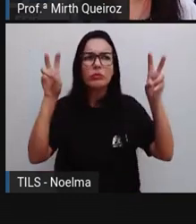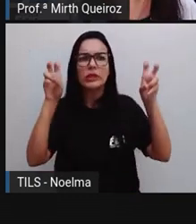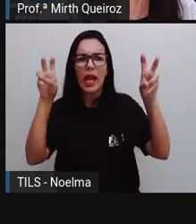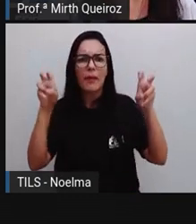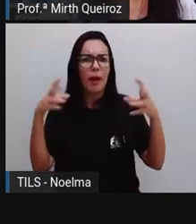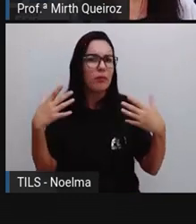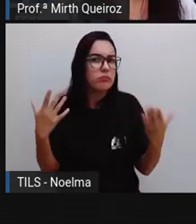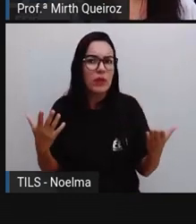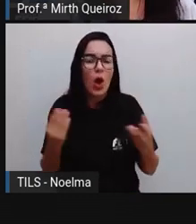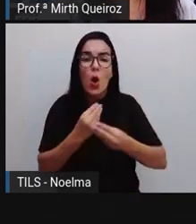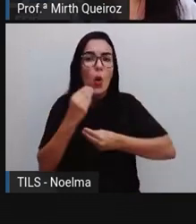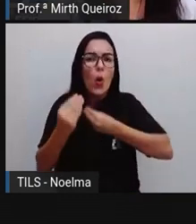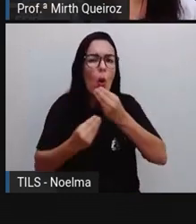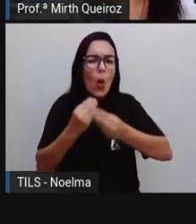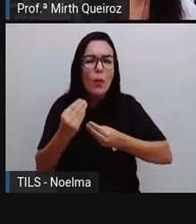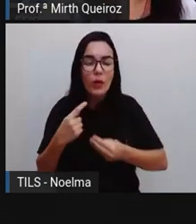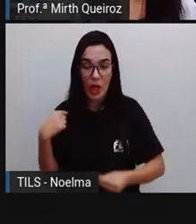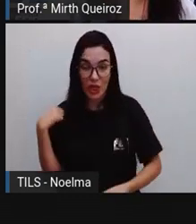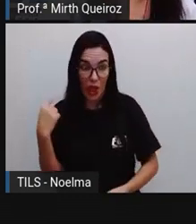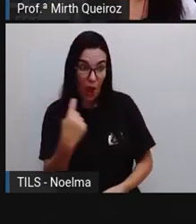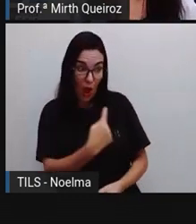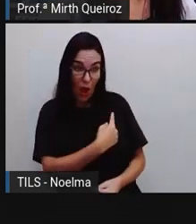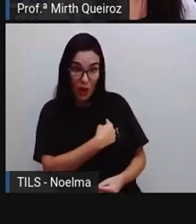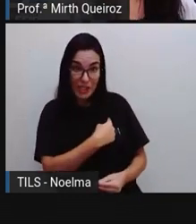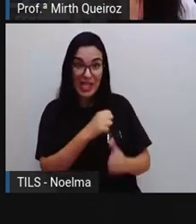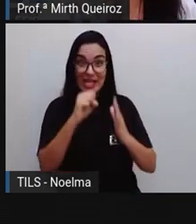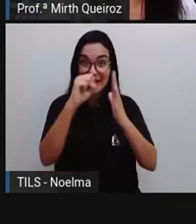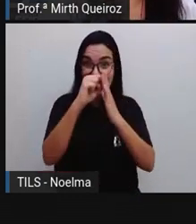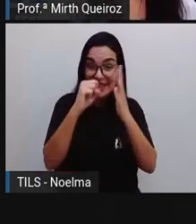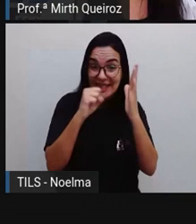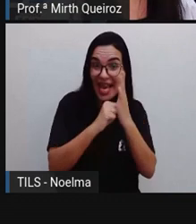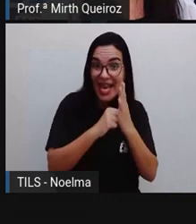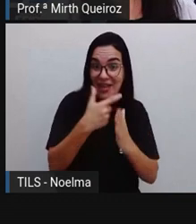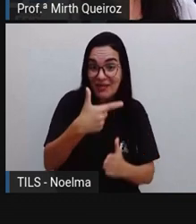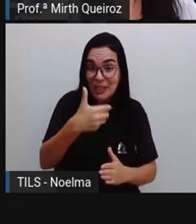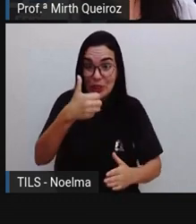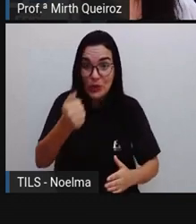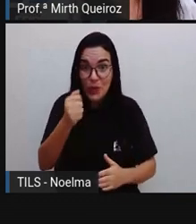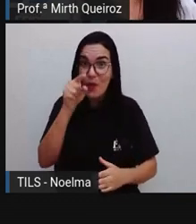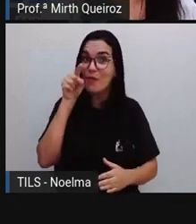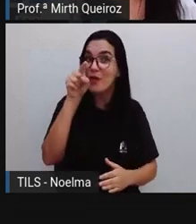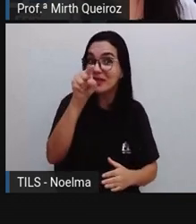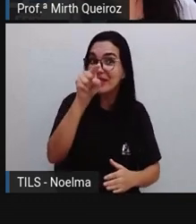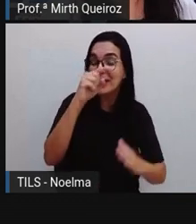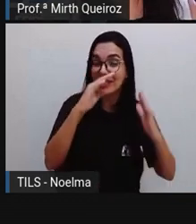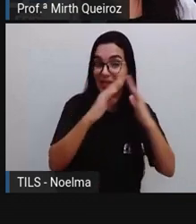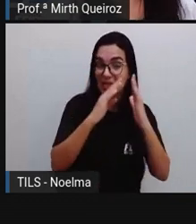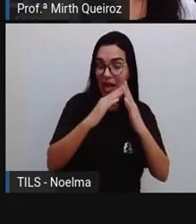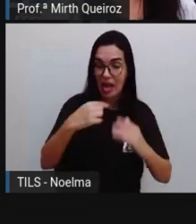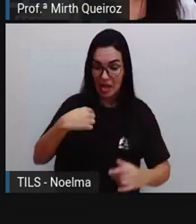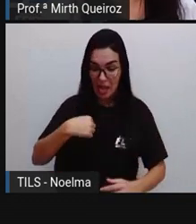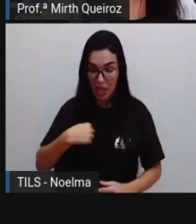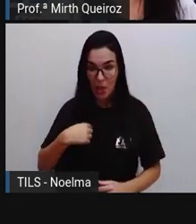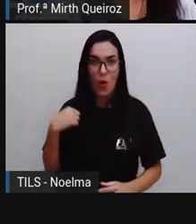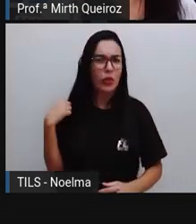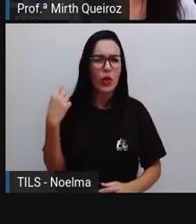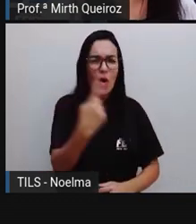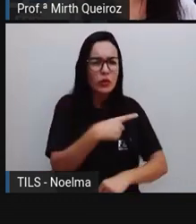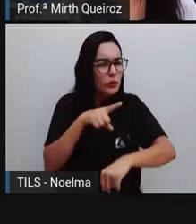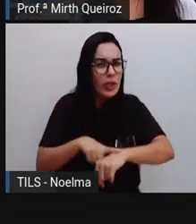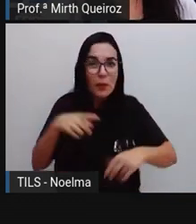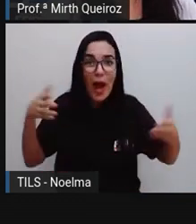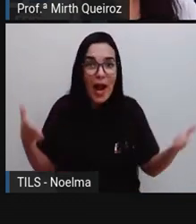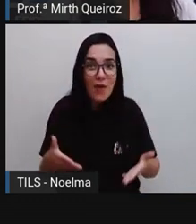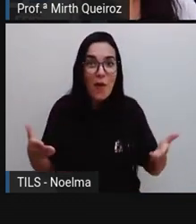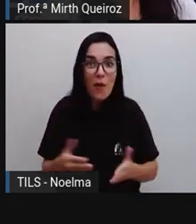tema? Como é que nós, vocês aí de casa, né, eu aqui, nós, em nosso tempo agora,